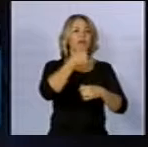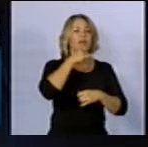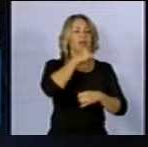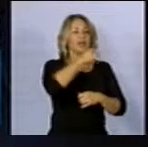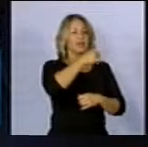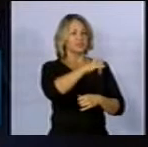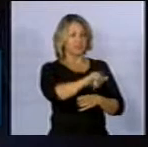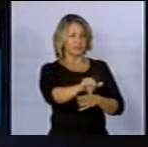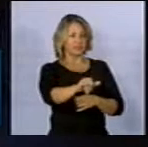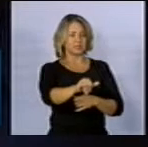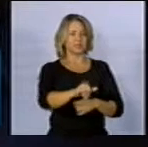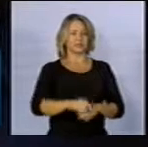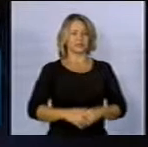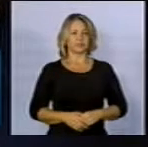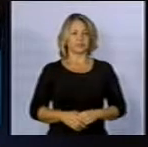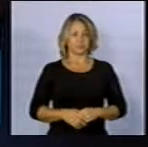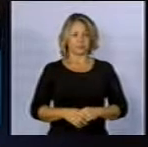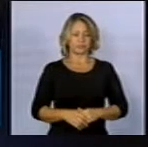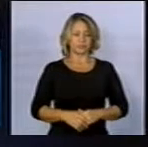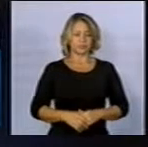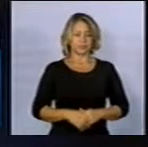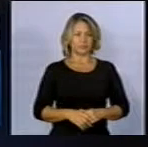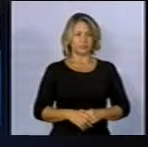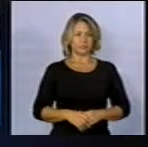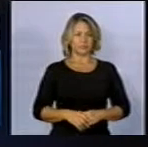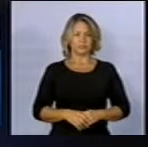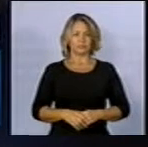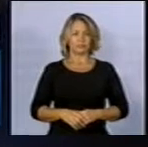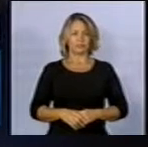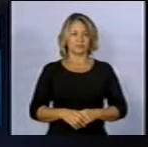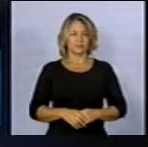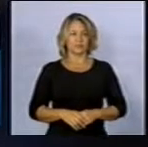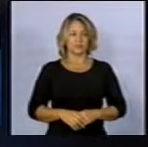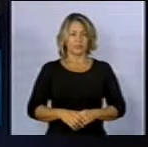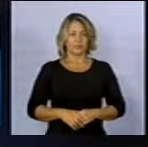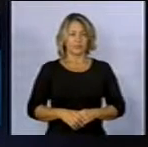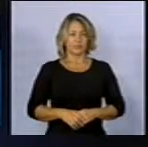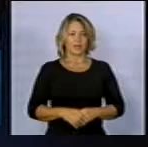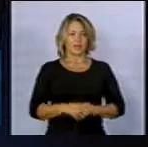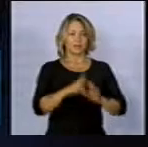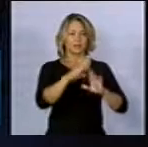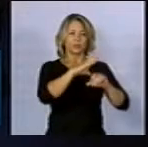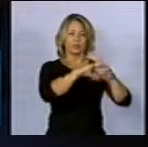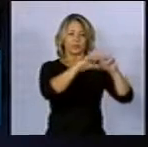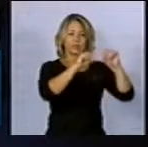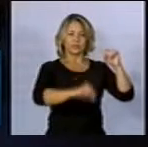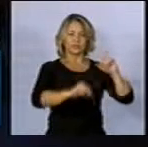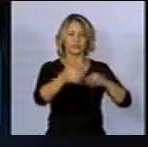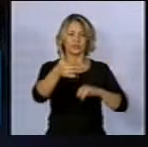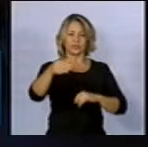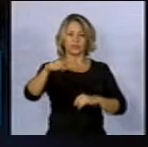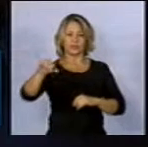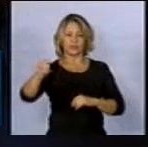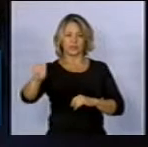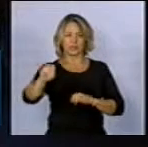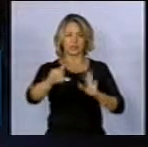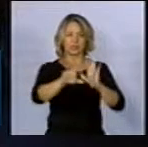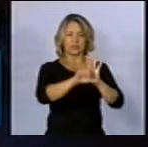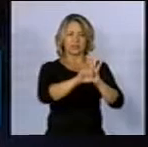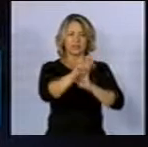ionizante quanto não ionizante no artigo 10 da lei